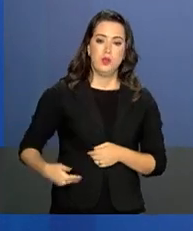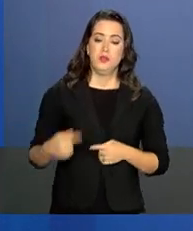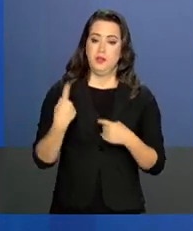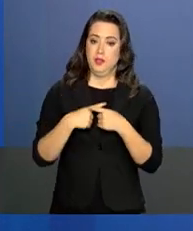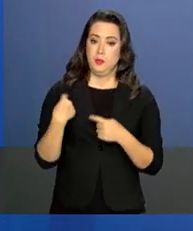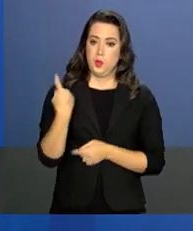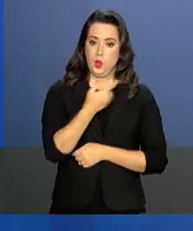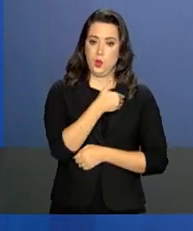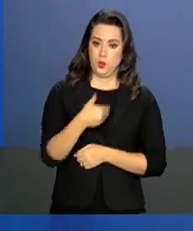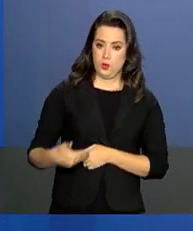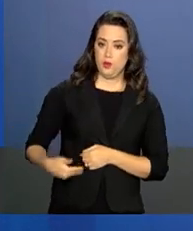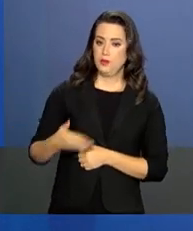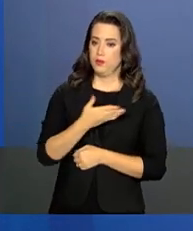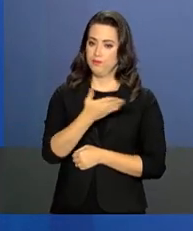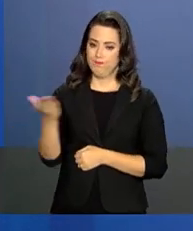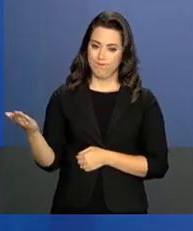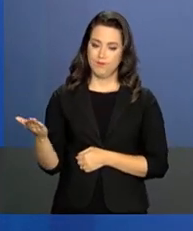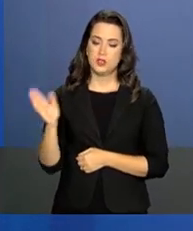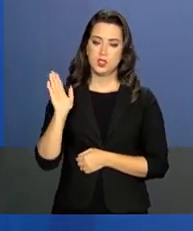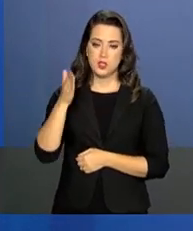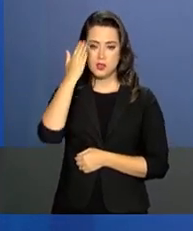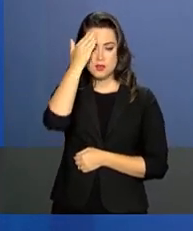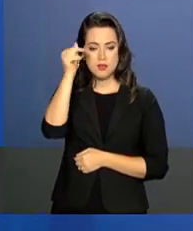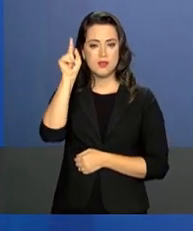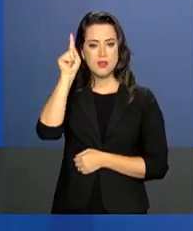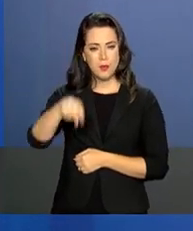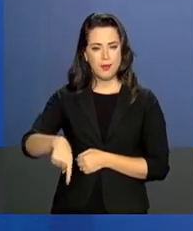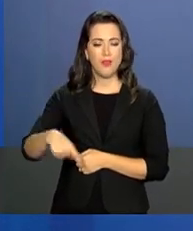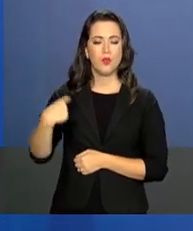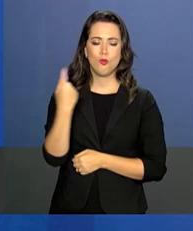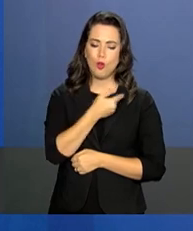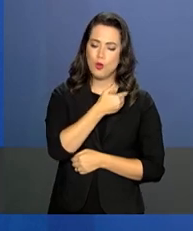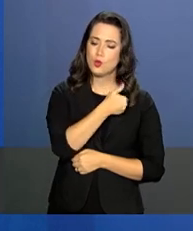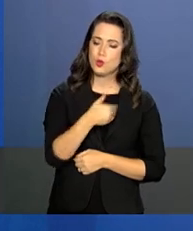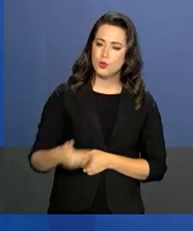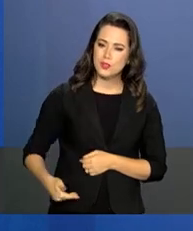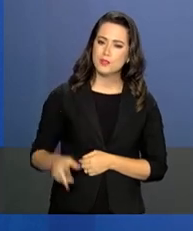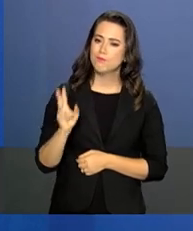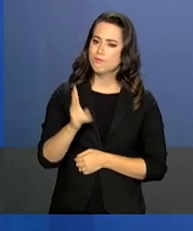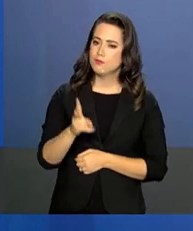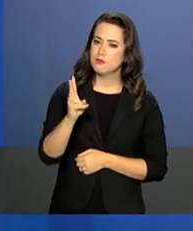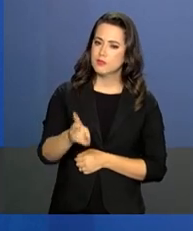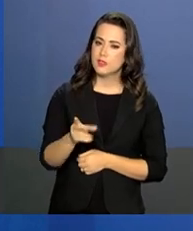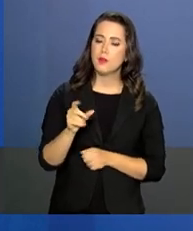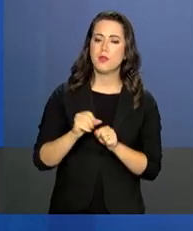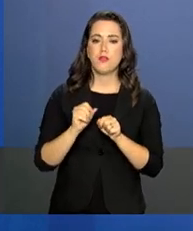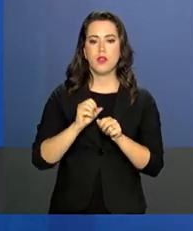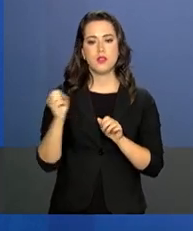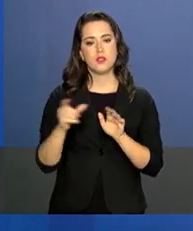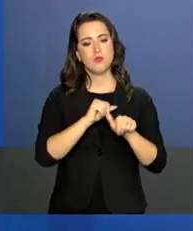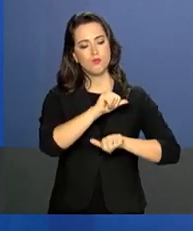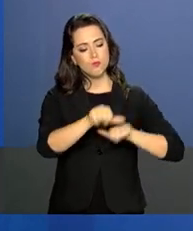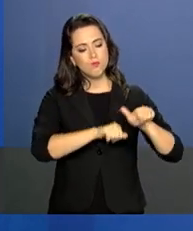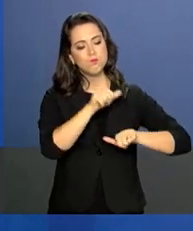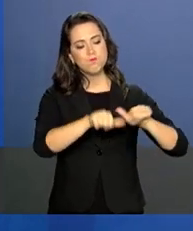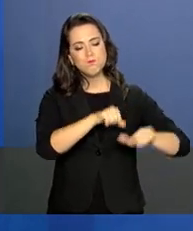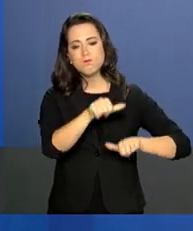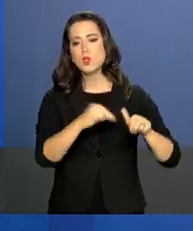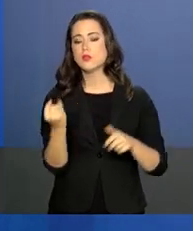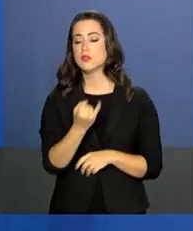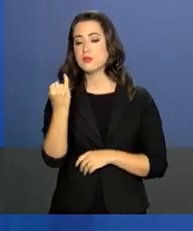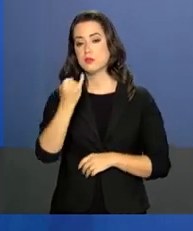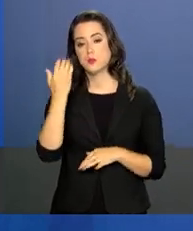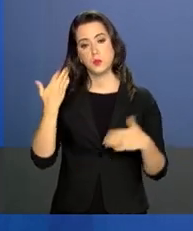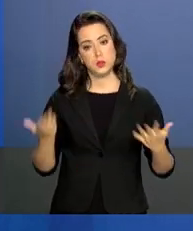e como sabem todos os amigos e amigas é vocacionado para as grandes reformas e não foi sem razão que nós